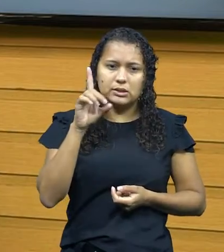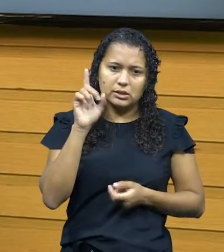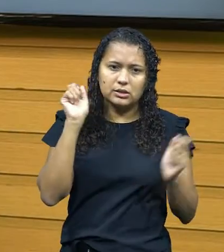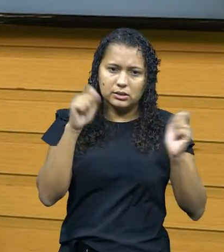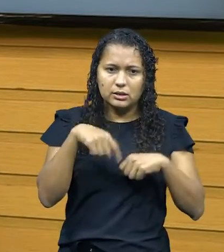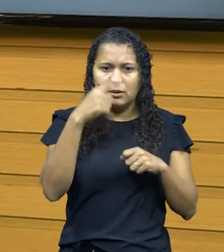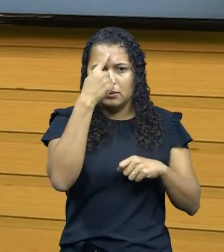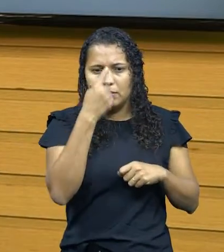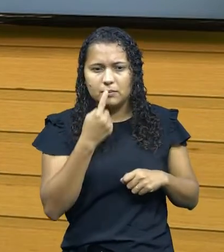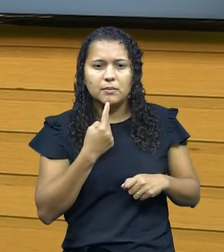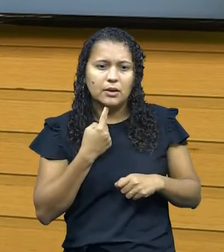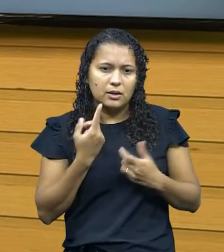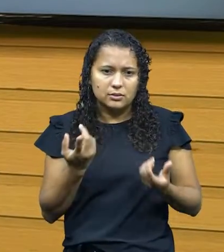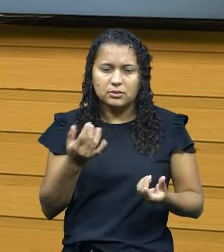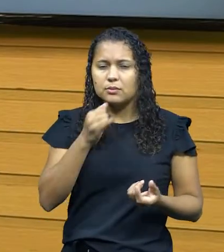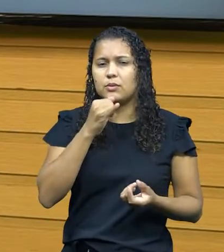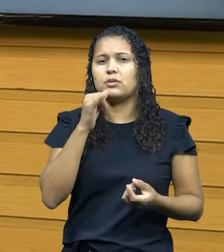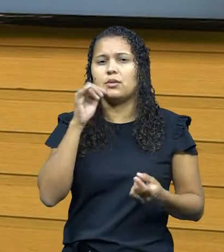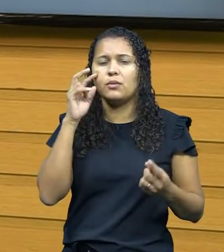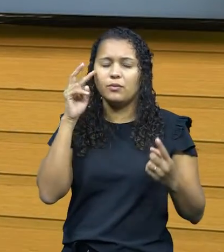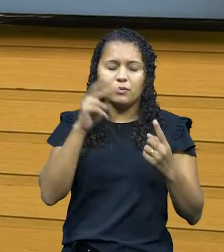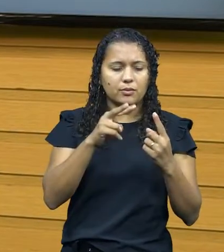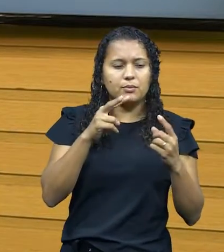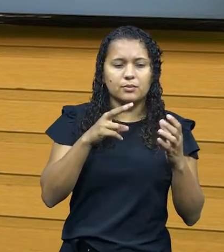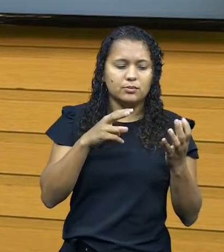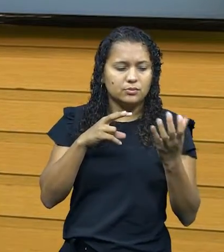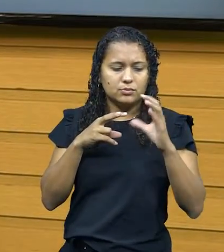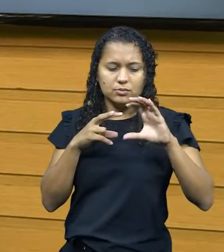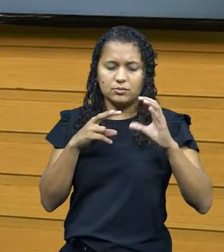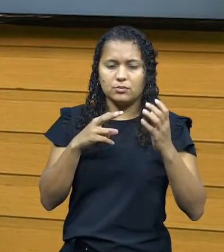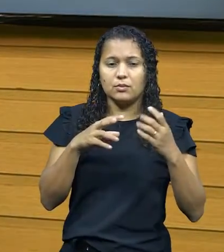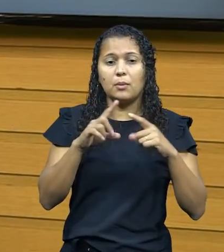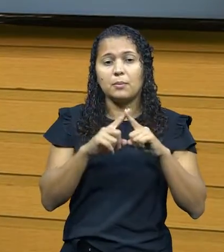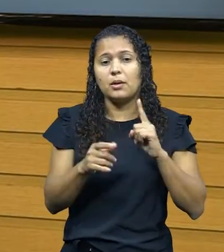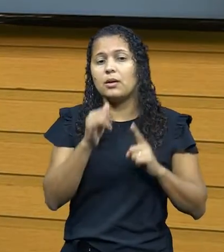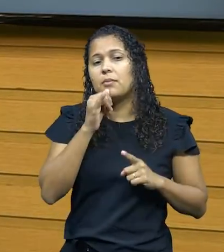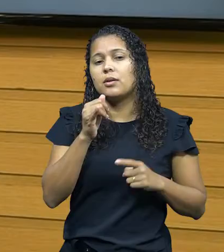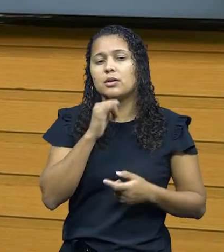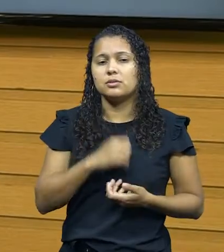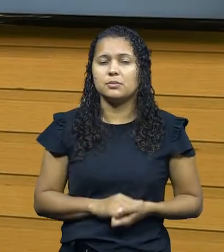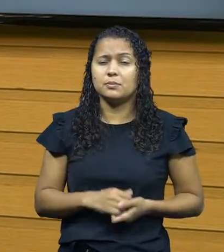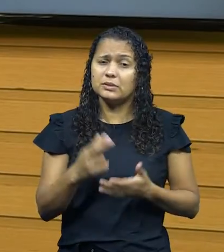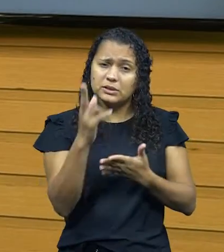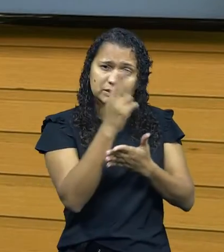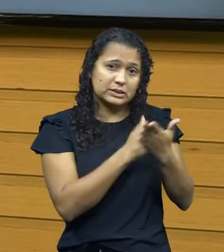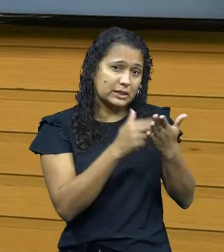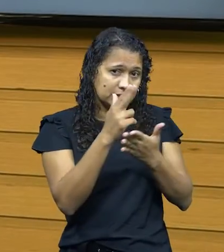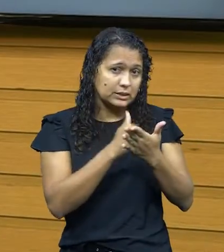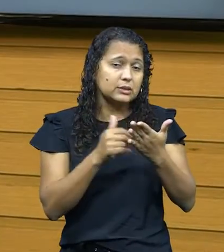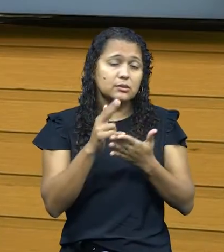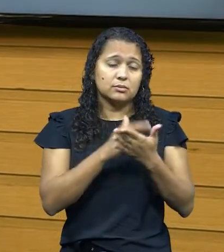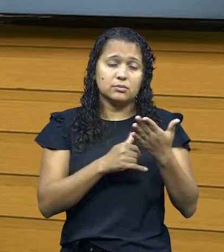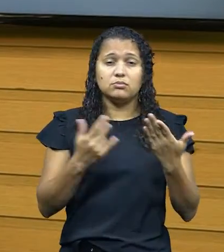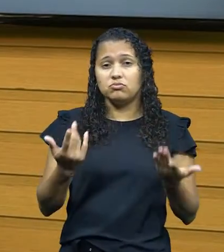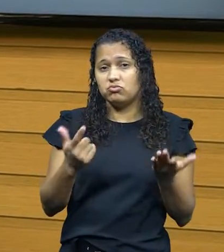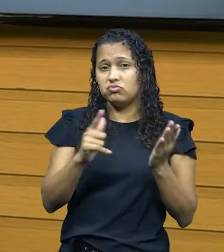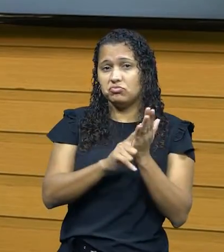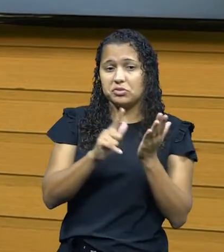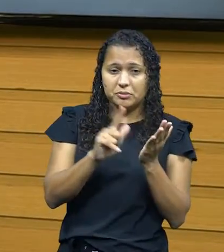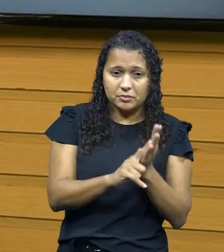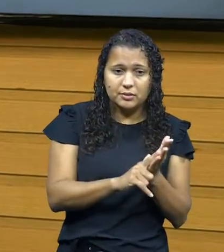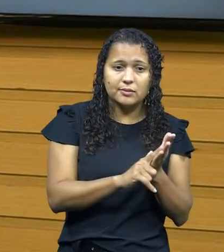tridimensional das imagens, assim como nós quando olhamos um objeto. Mas quando a gente vai desenhar, a gente vai botar em um